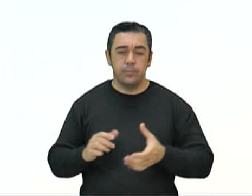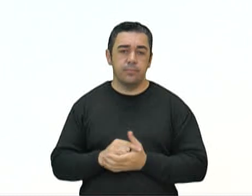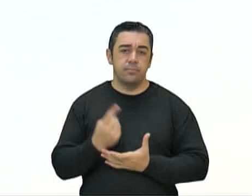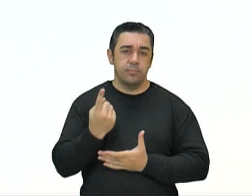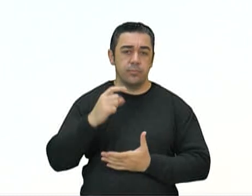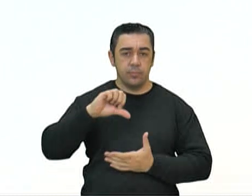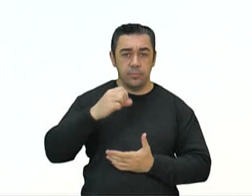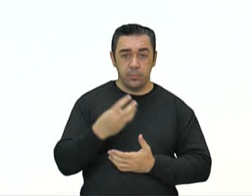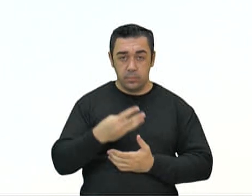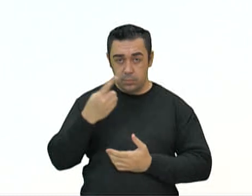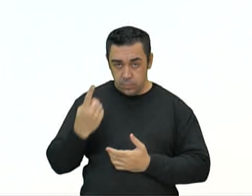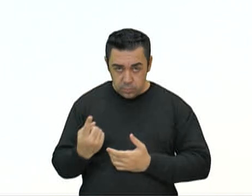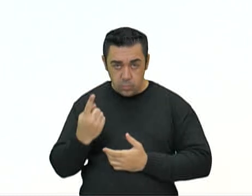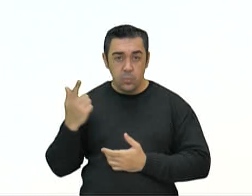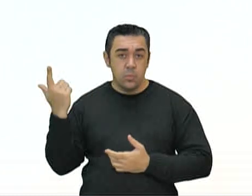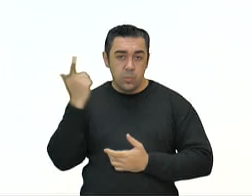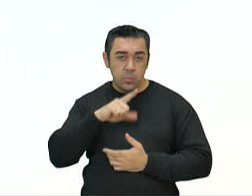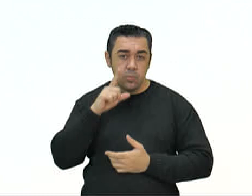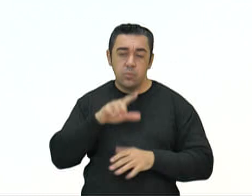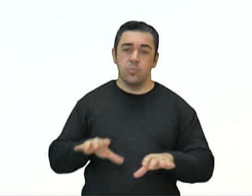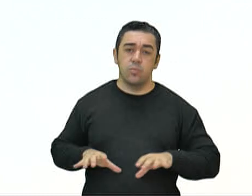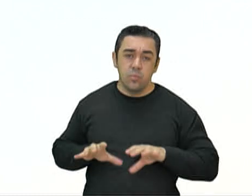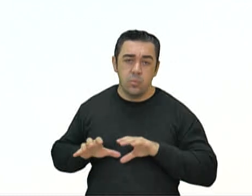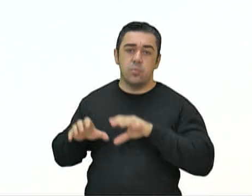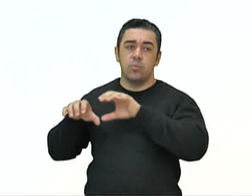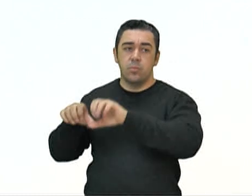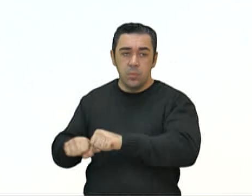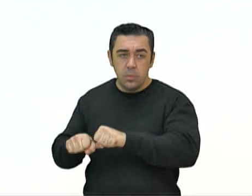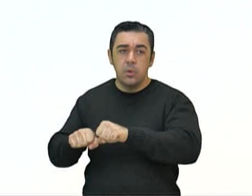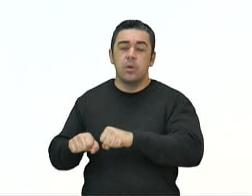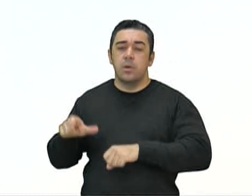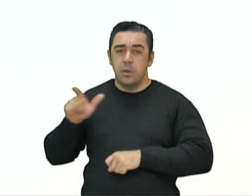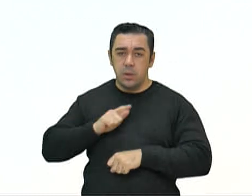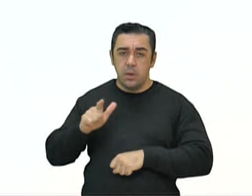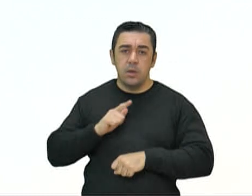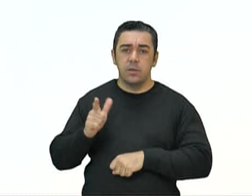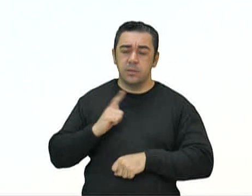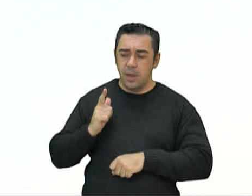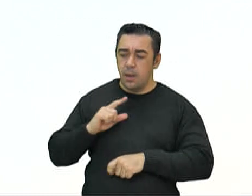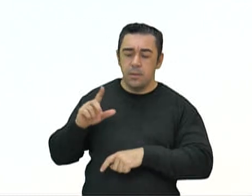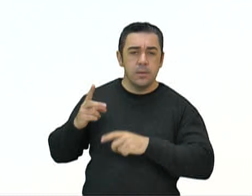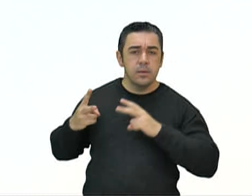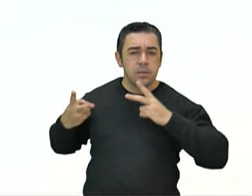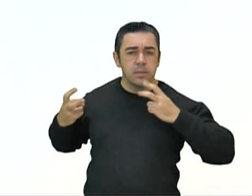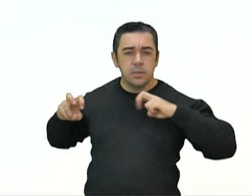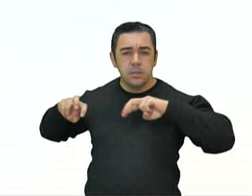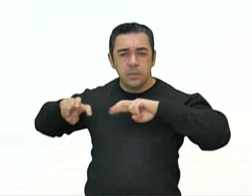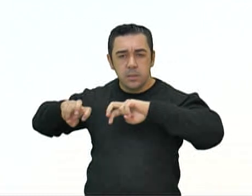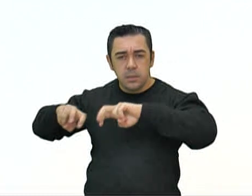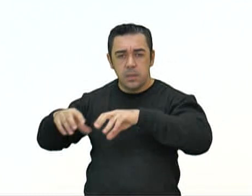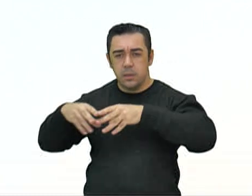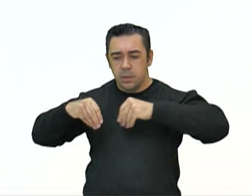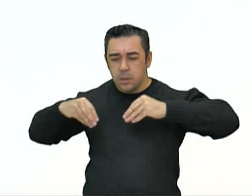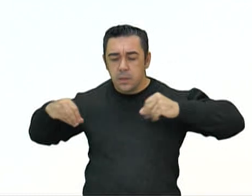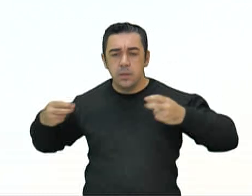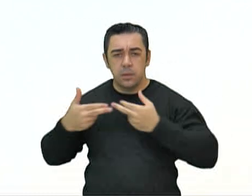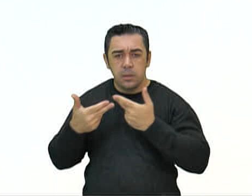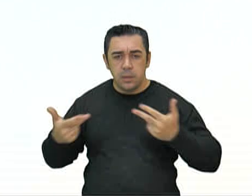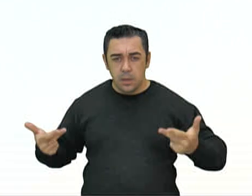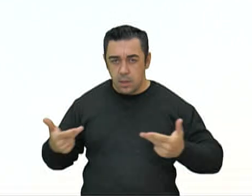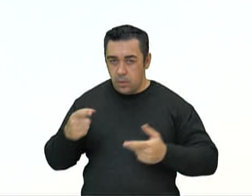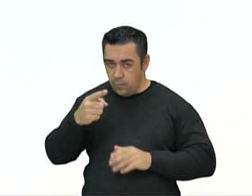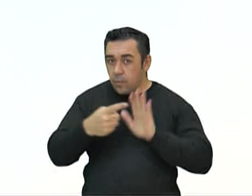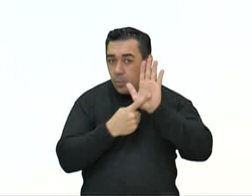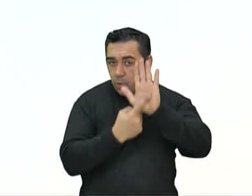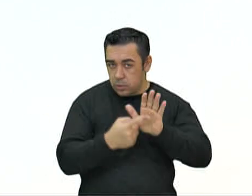o Japão ocupou a Manchúria, província chinesa rica em minérios e solos férteis. Eu vou mostrar